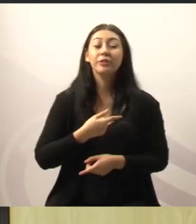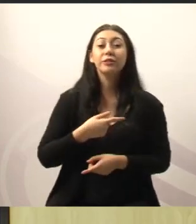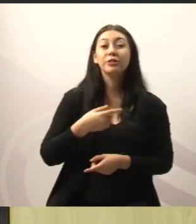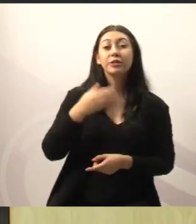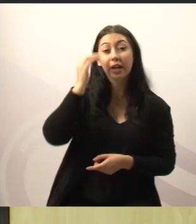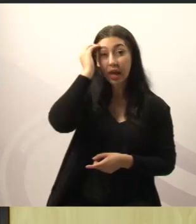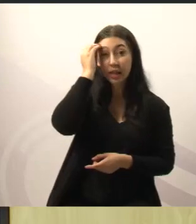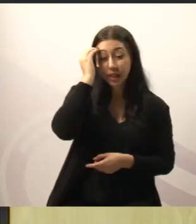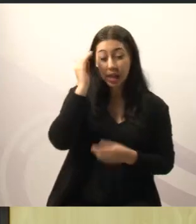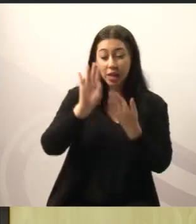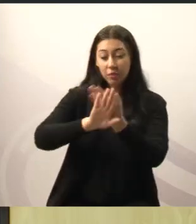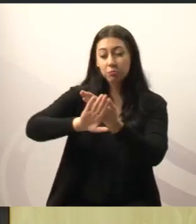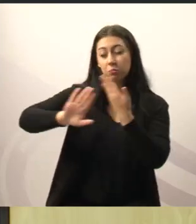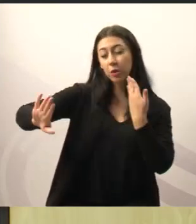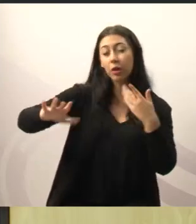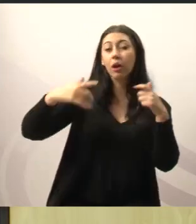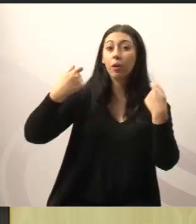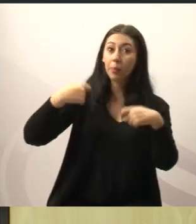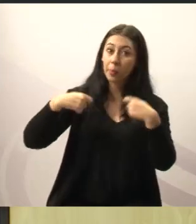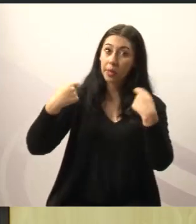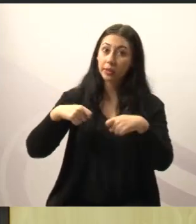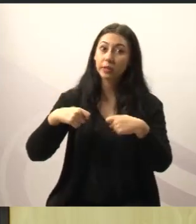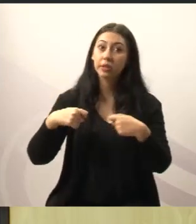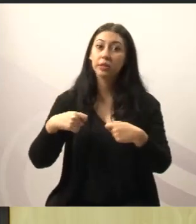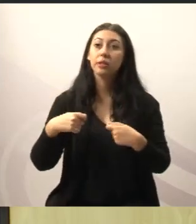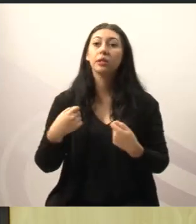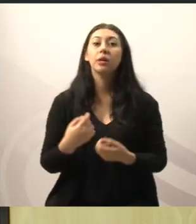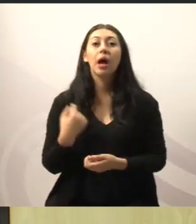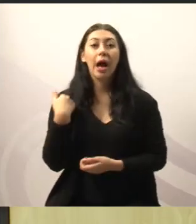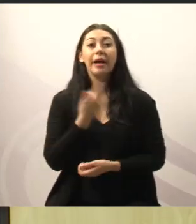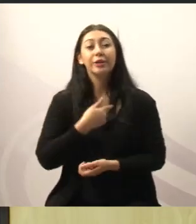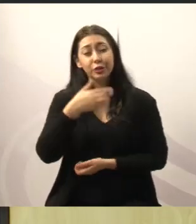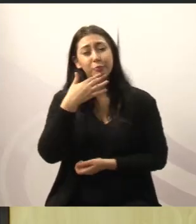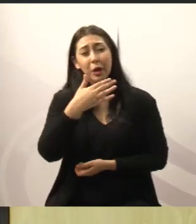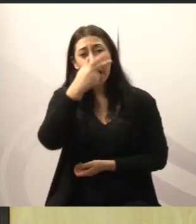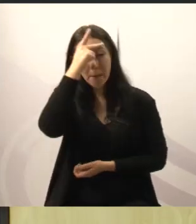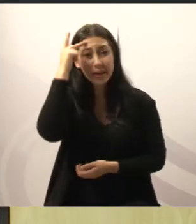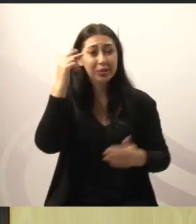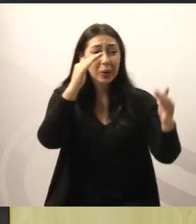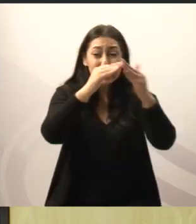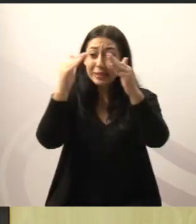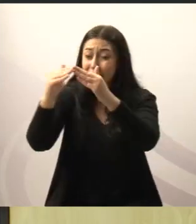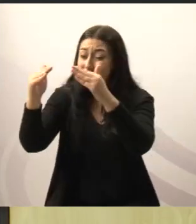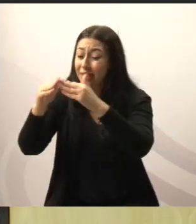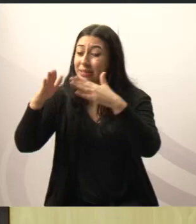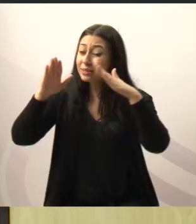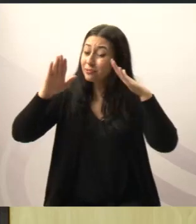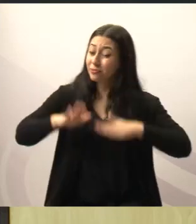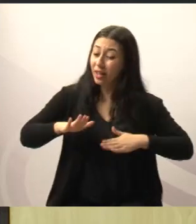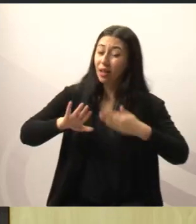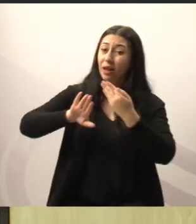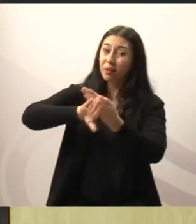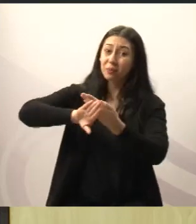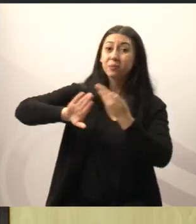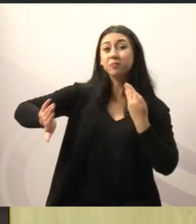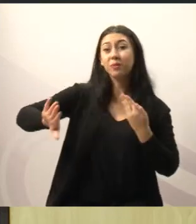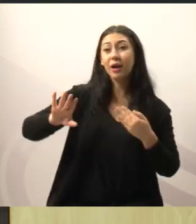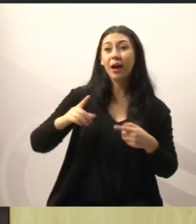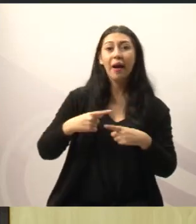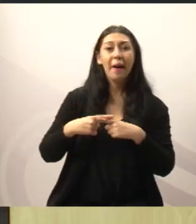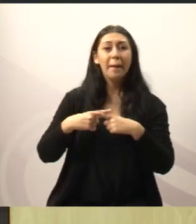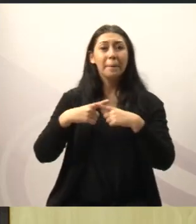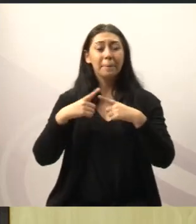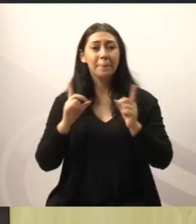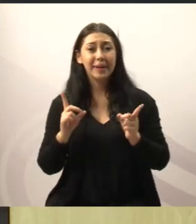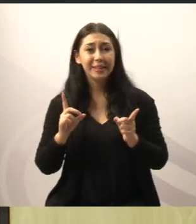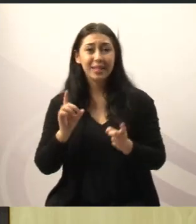isolamento social, o clamor de fique em casa e o distanciamento social, porém o controle foi